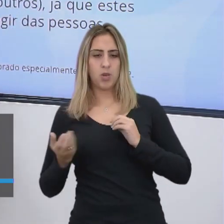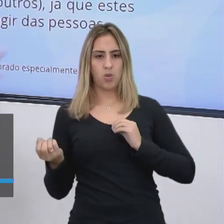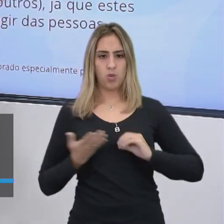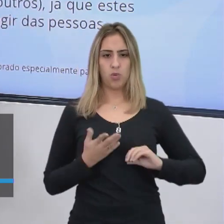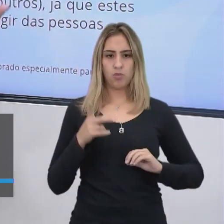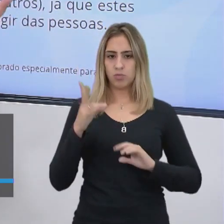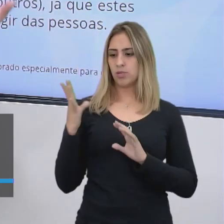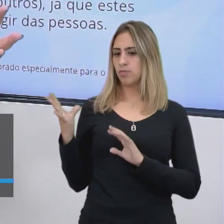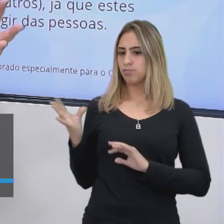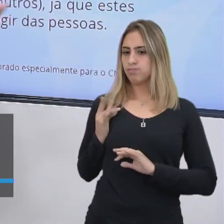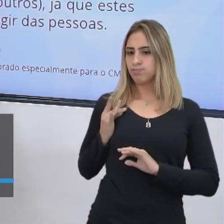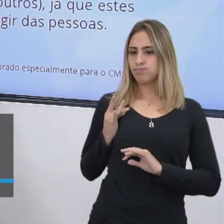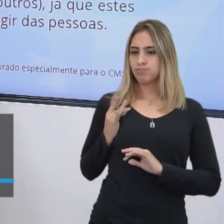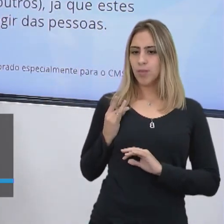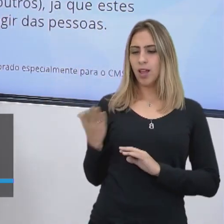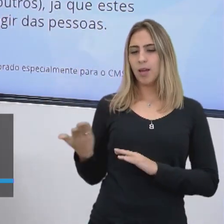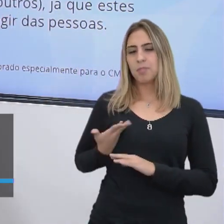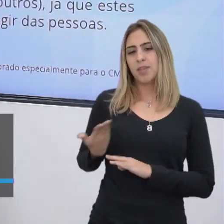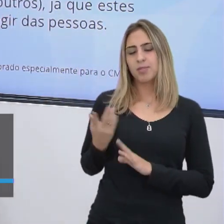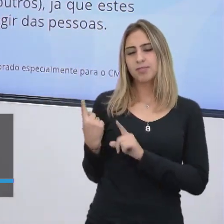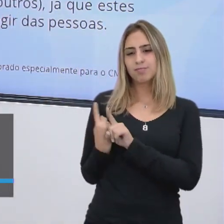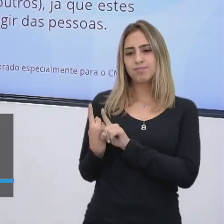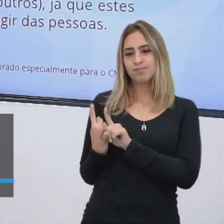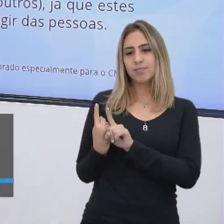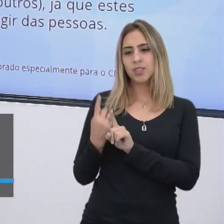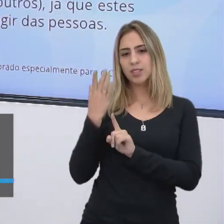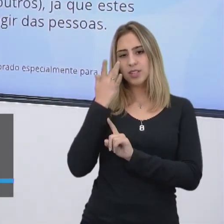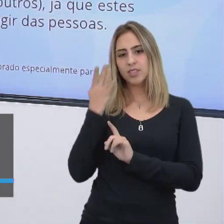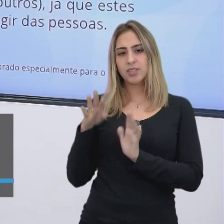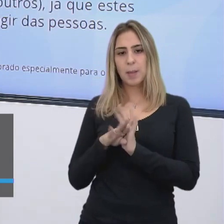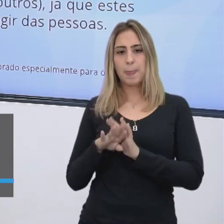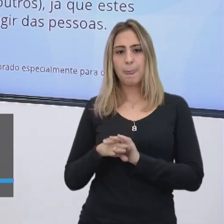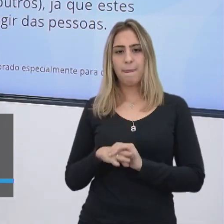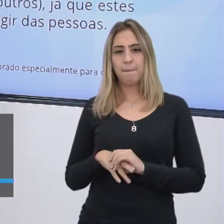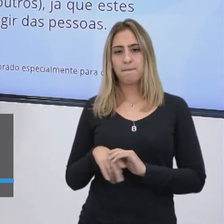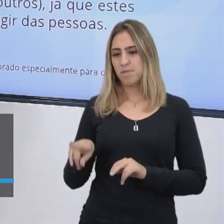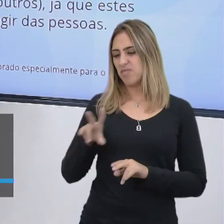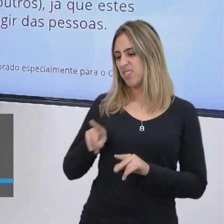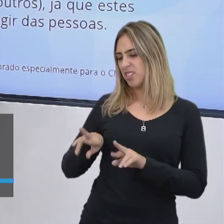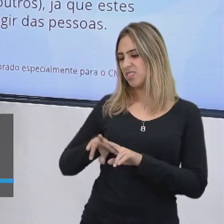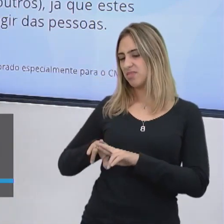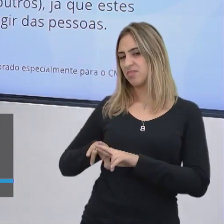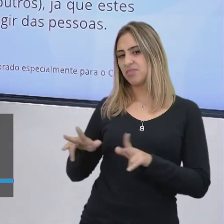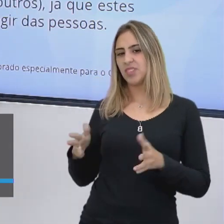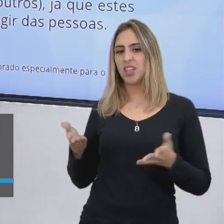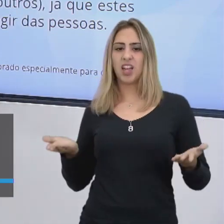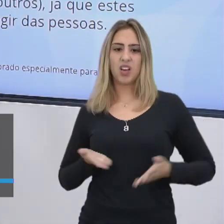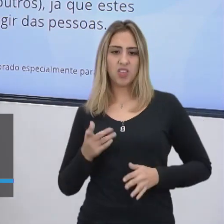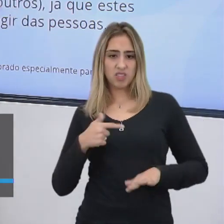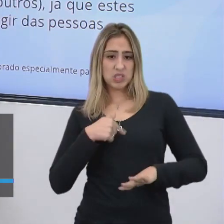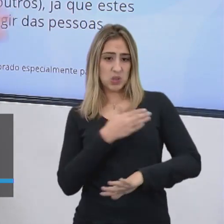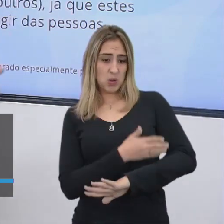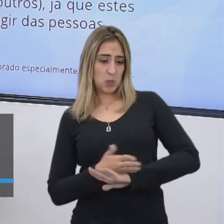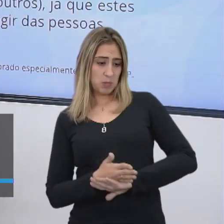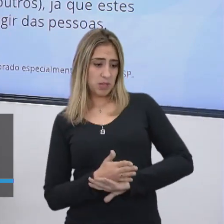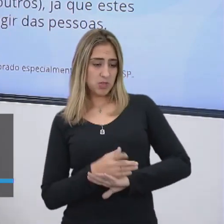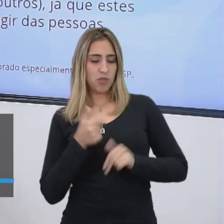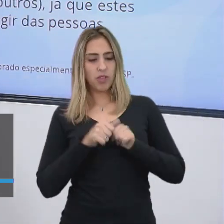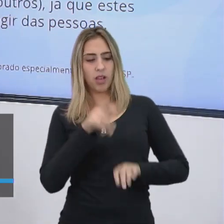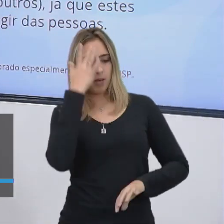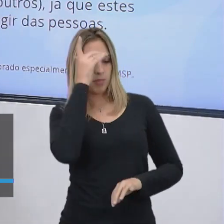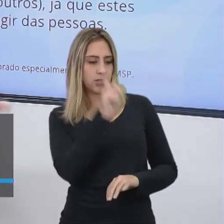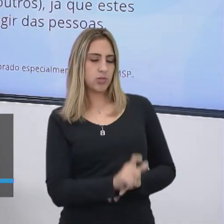tá colado com esse seu amigo novo? E aí alguém chega pra você e fala, nossa, você tá tão diferente. Porque agora que você começou a andar com fulano todos os